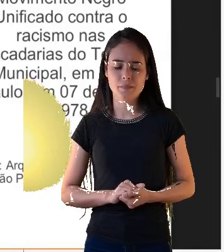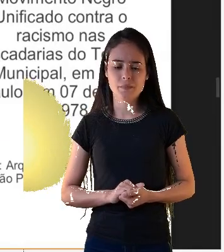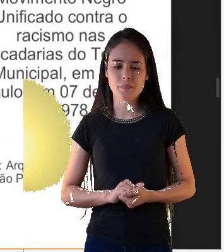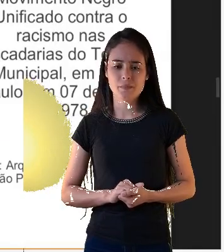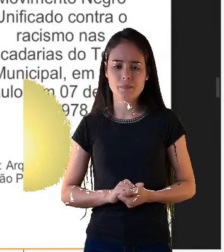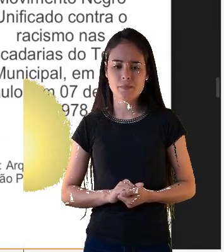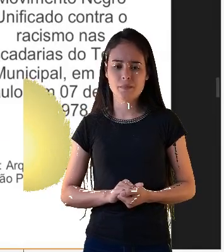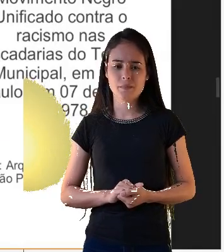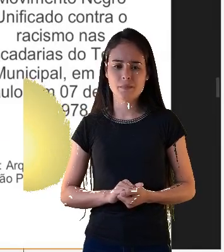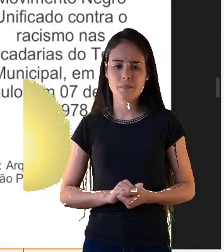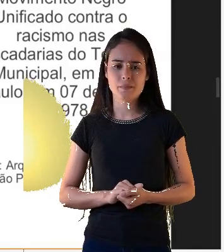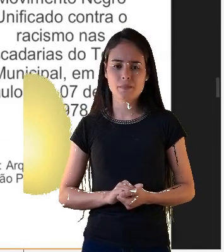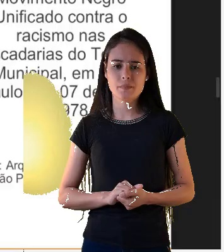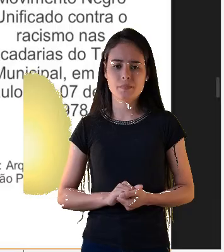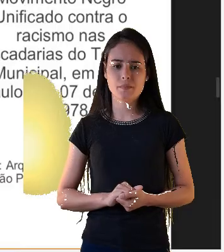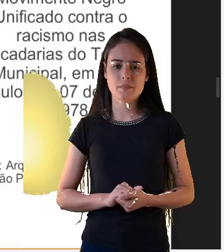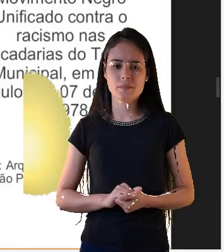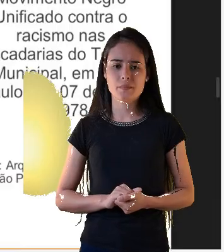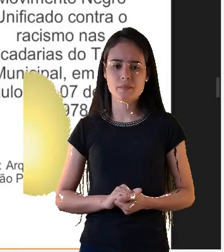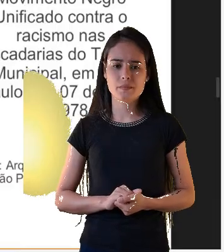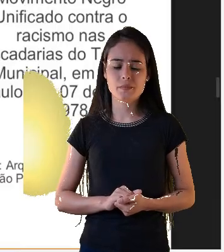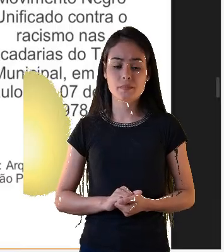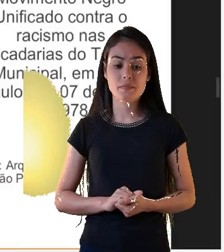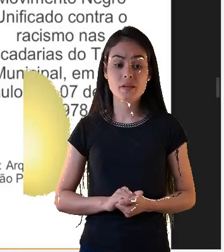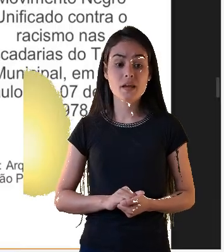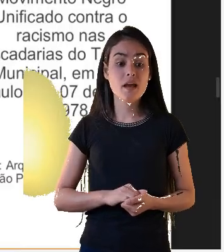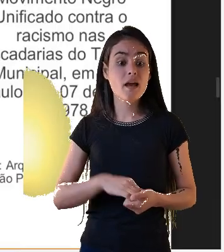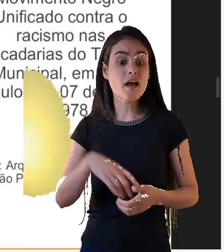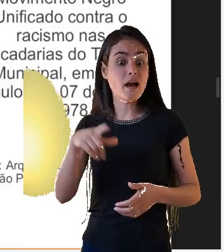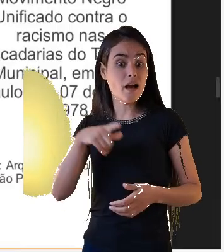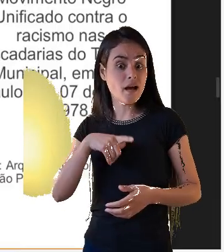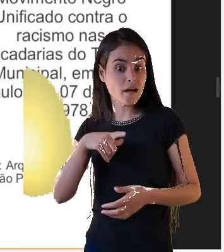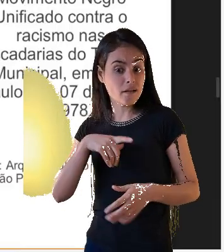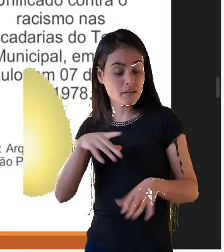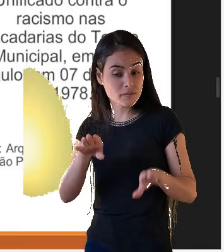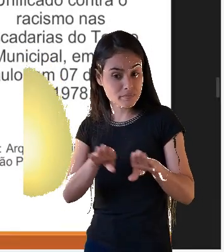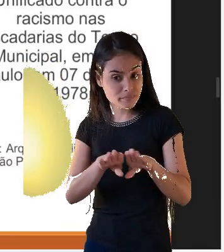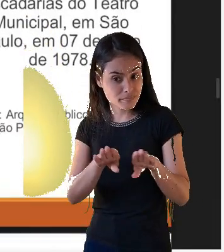coisas, né? Pode passar, Lelo.